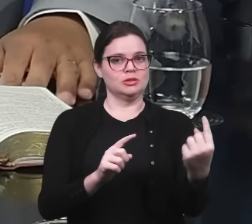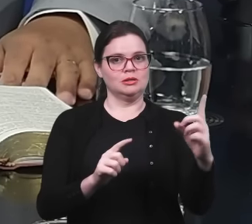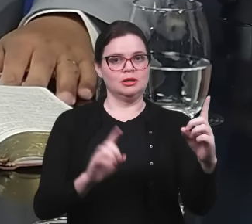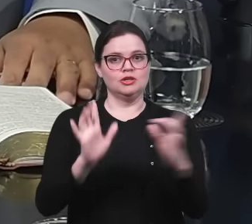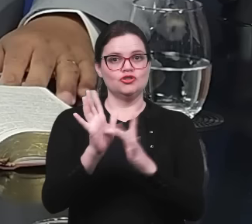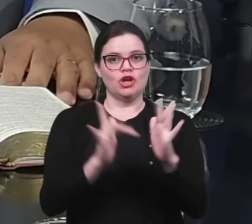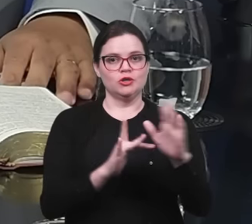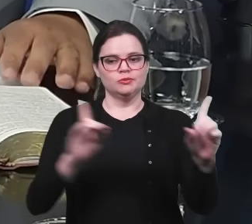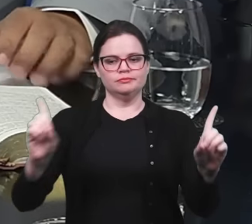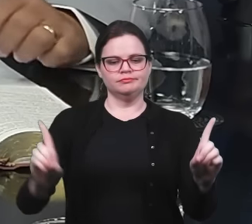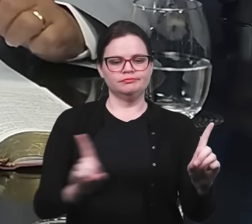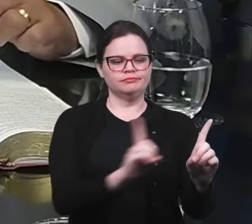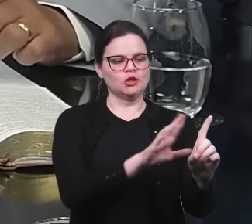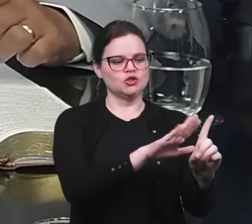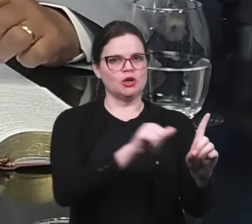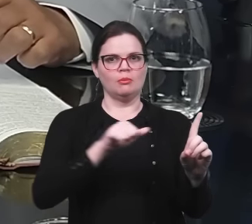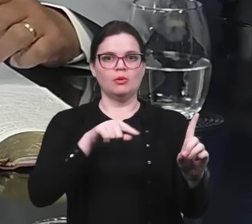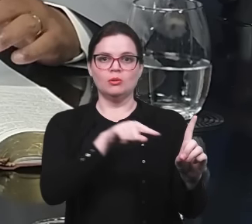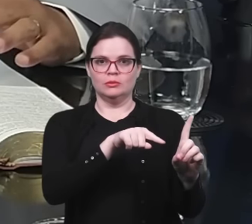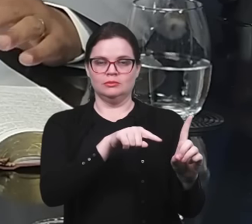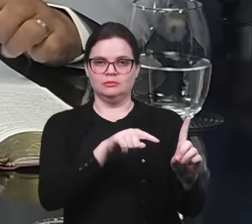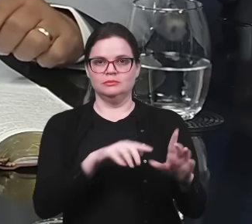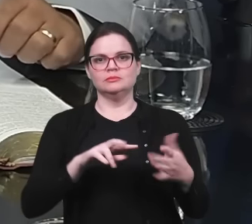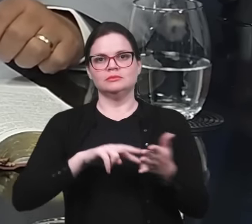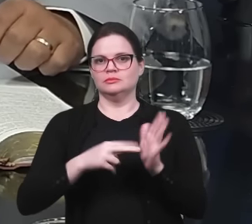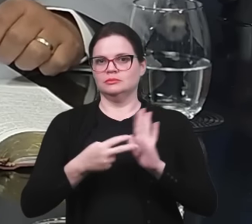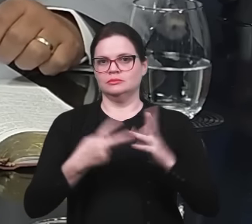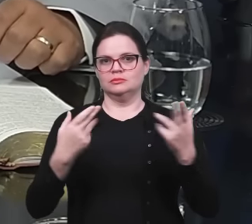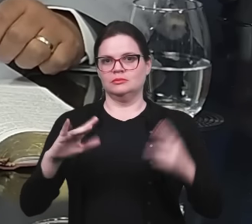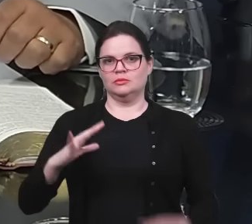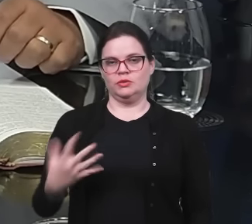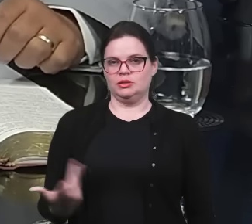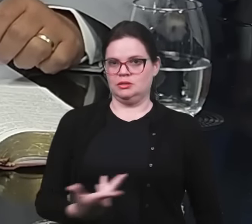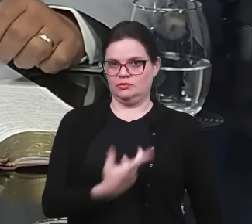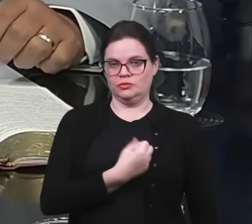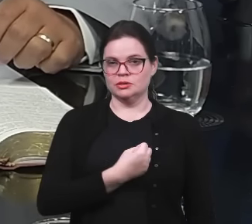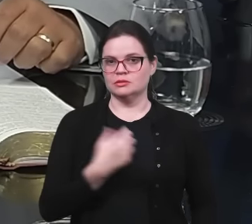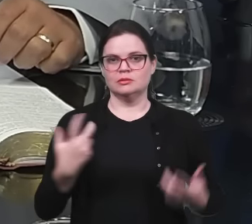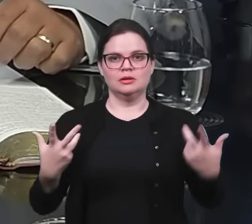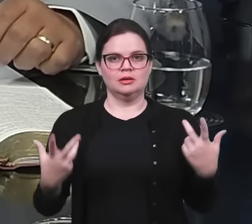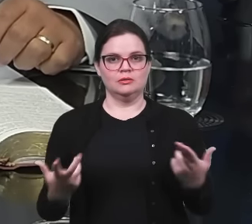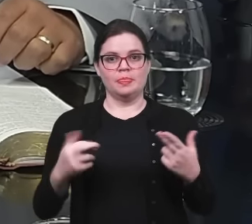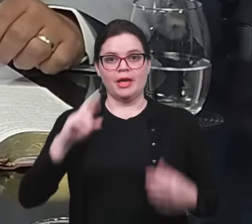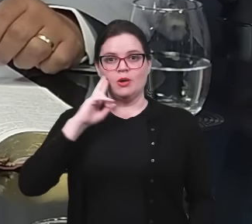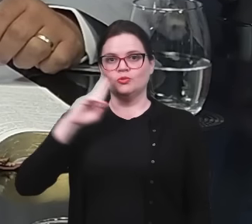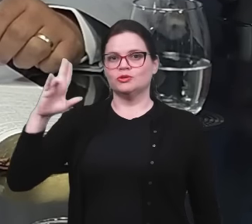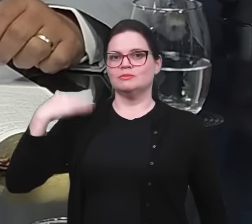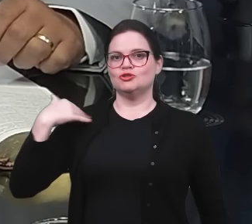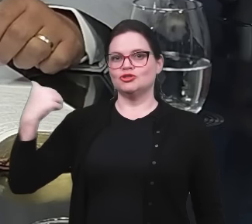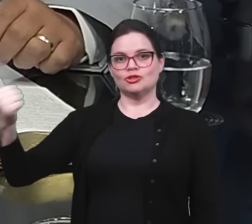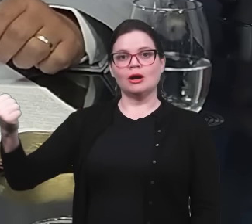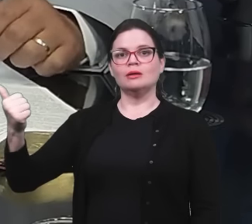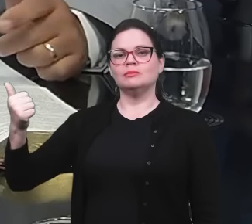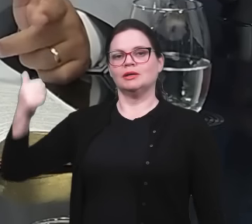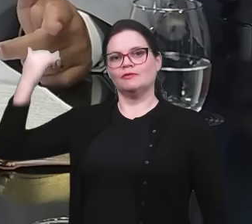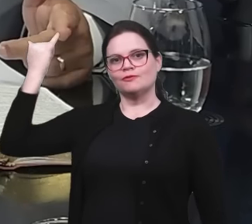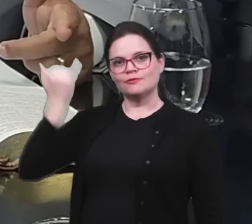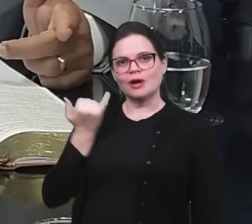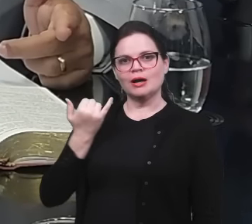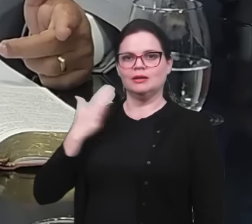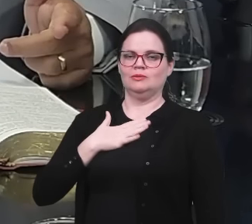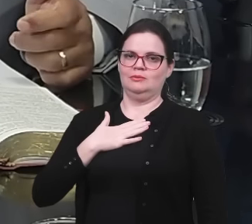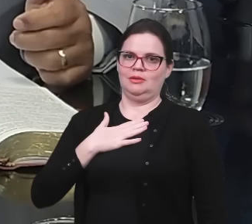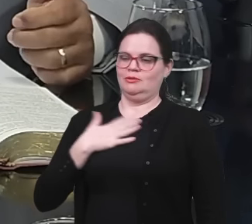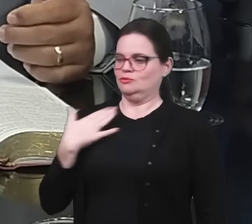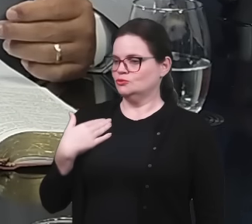Pedro. Então, a salvação é exatamente isso. O Senhor, ele vem ao nosso encontro e nos